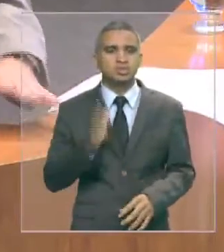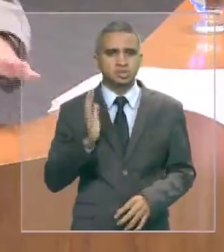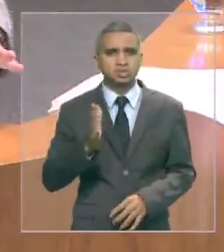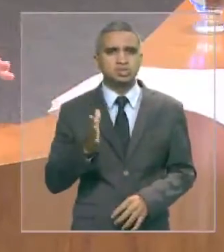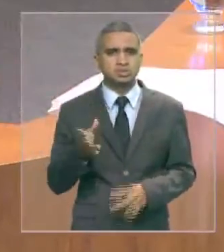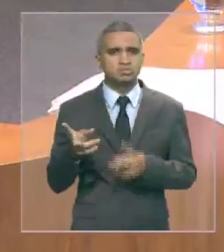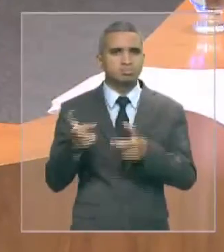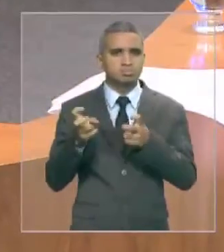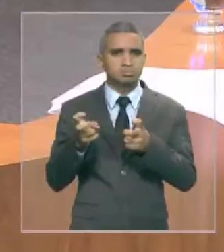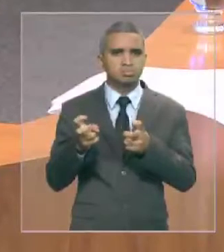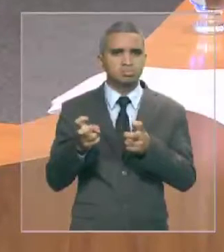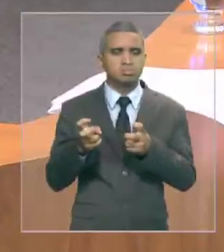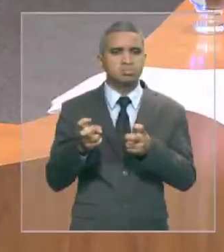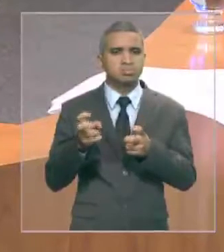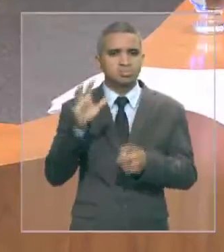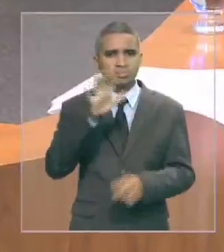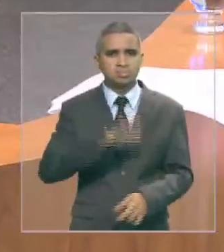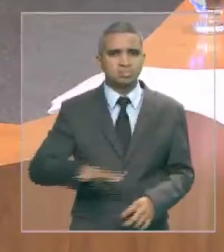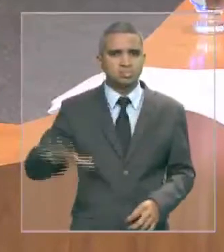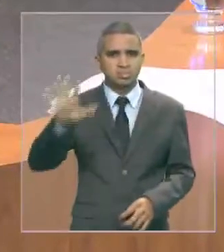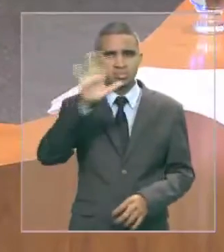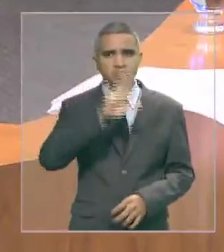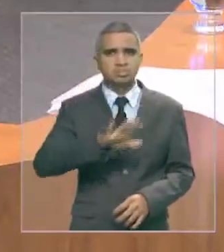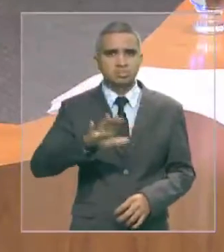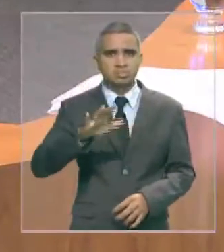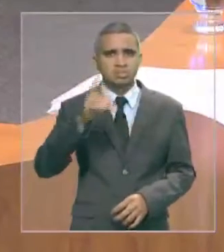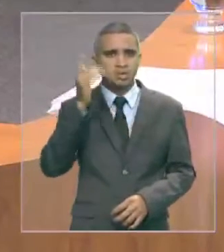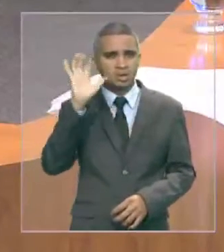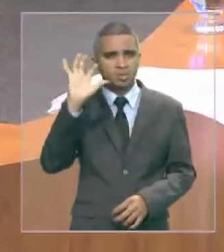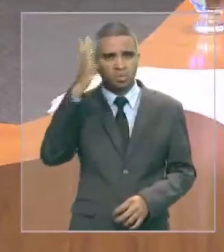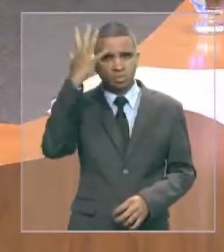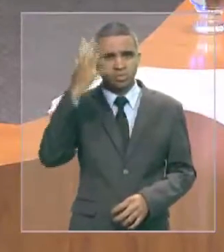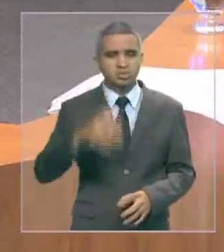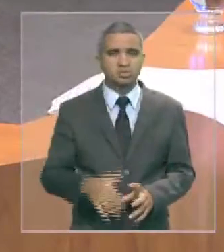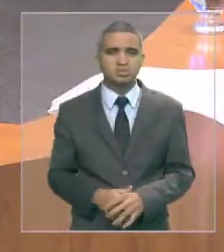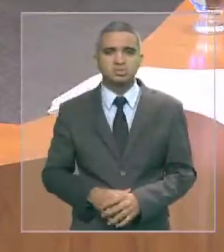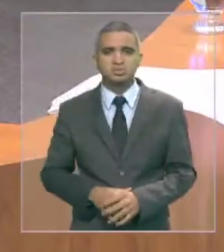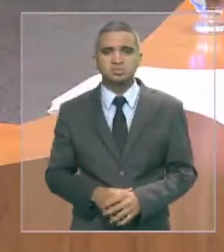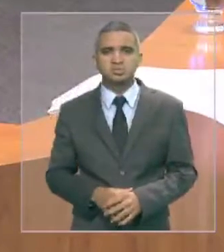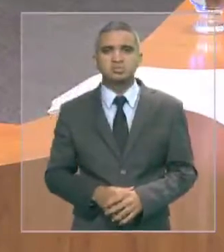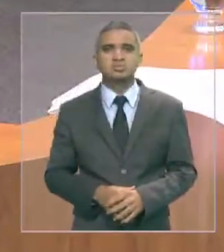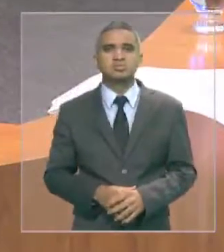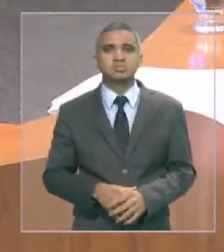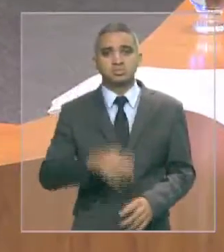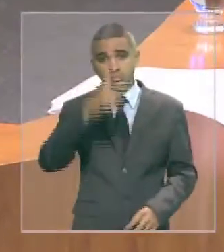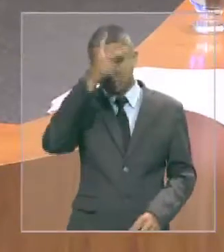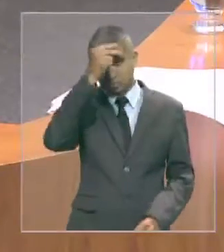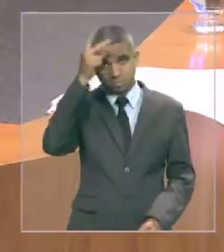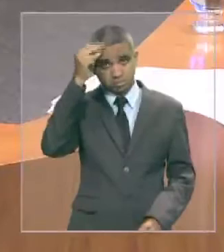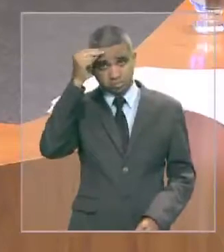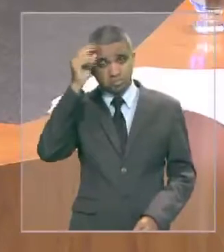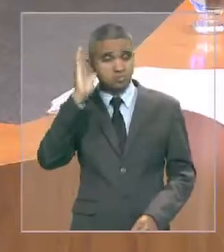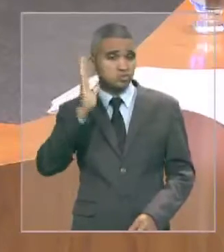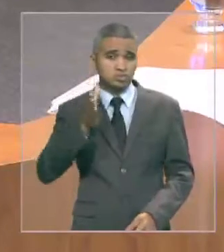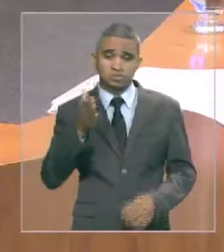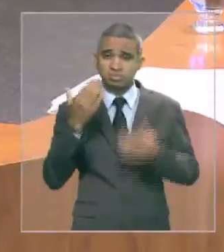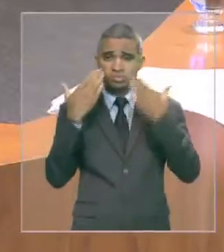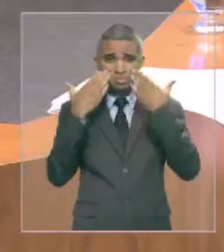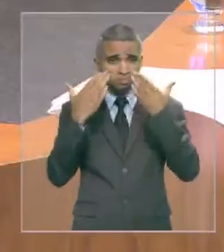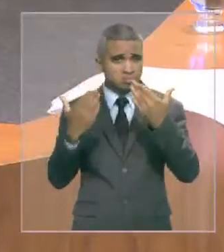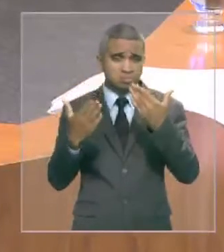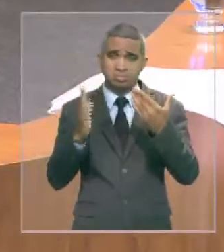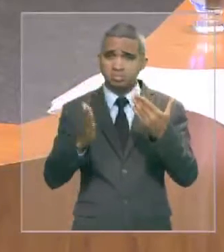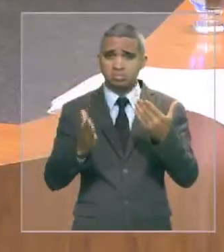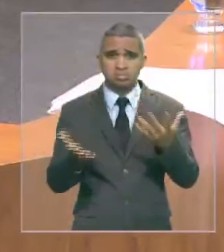recente, nacional. O prefeito foi transparente com a população.